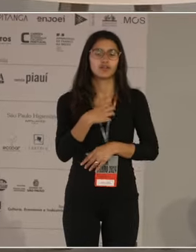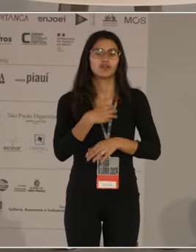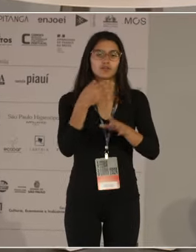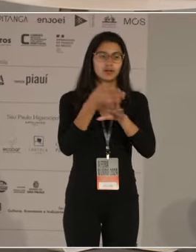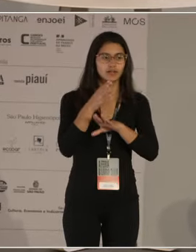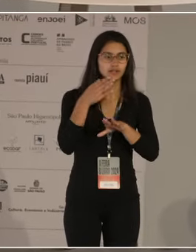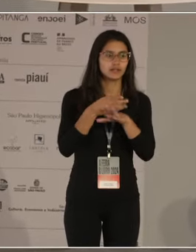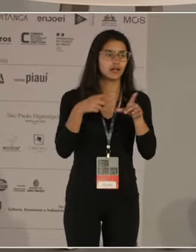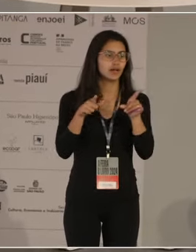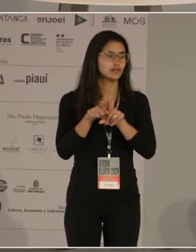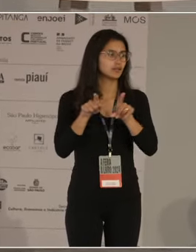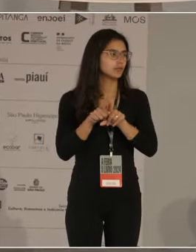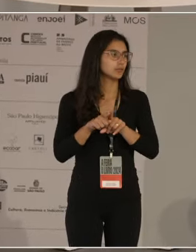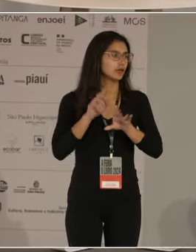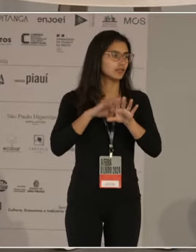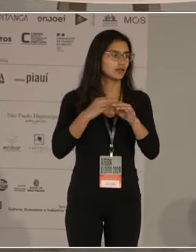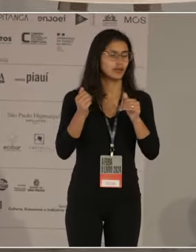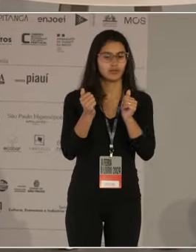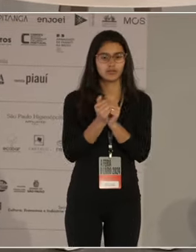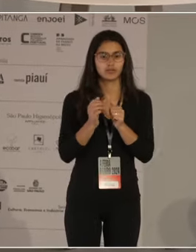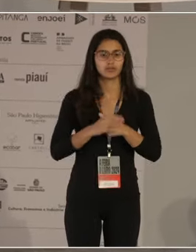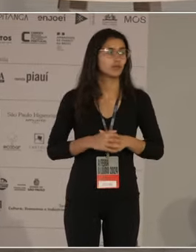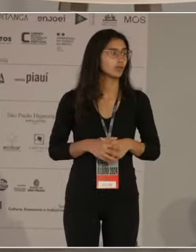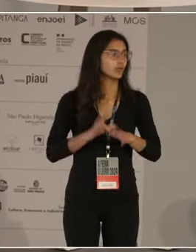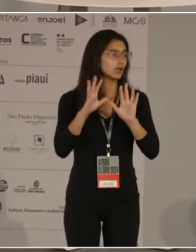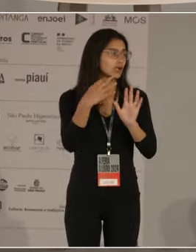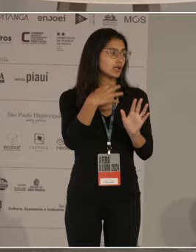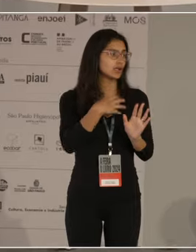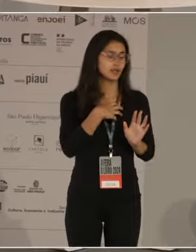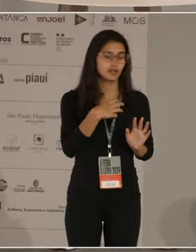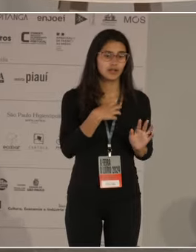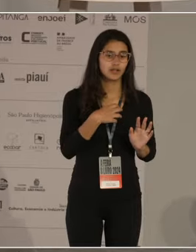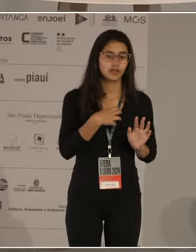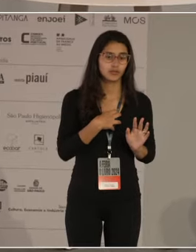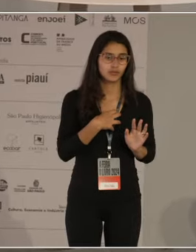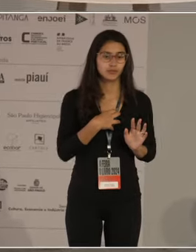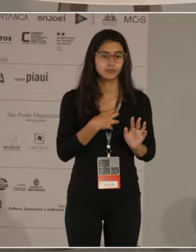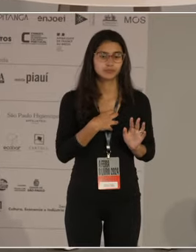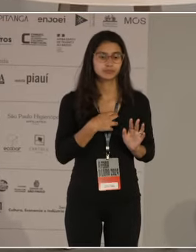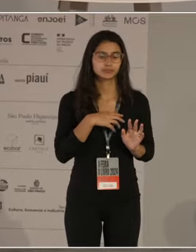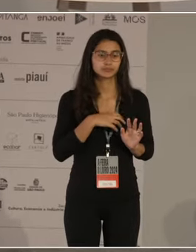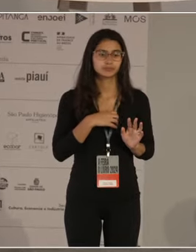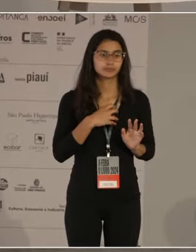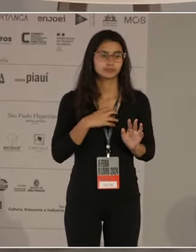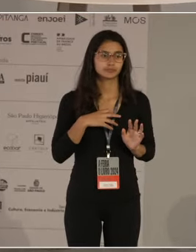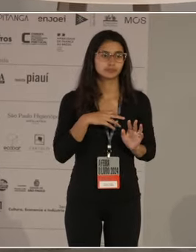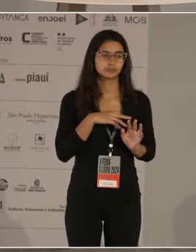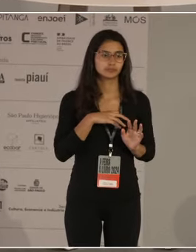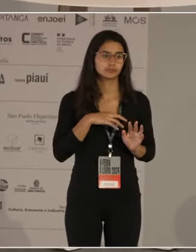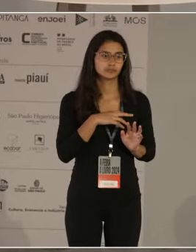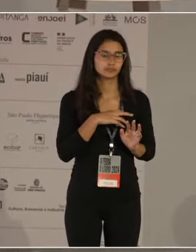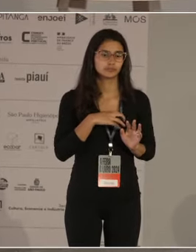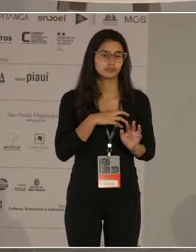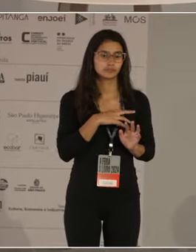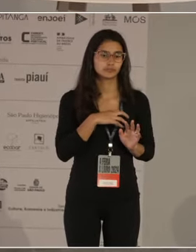praticidade, assim, de lidar com as... Mas eu sinto que nos... E que, para mim, por